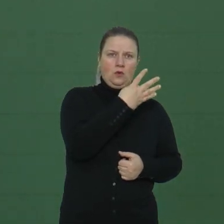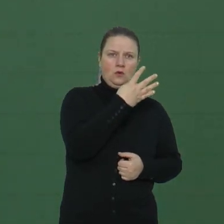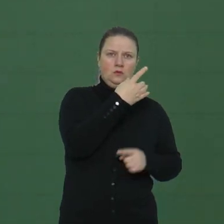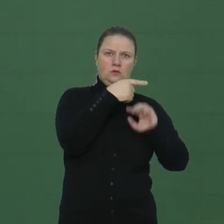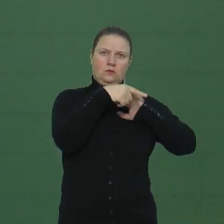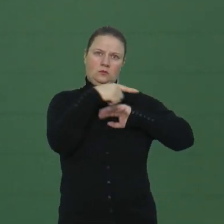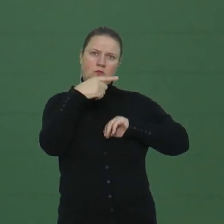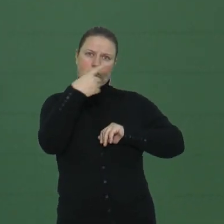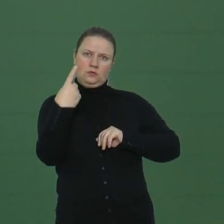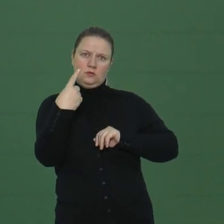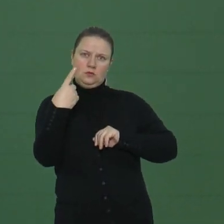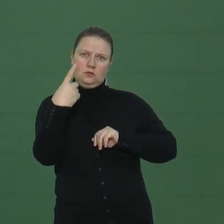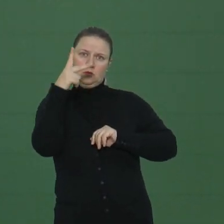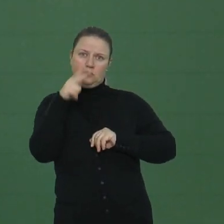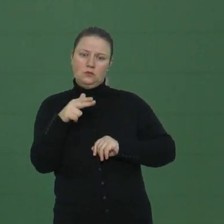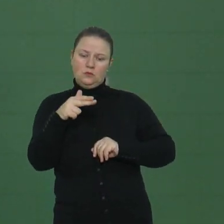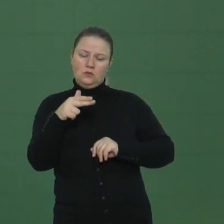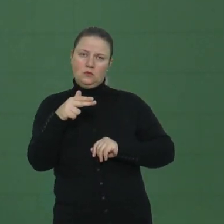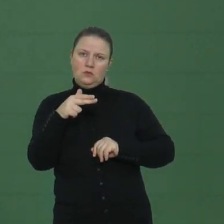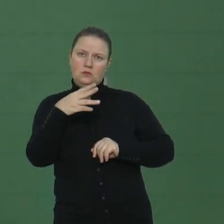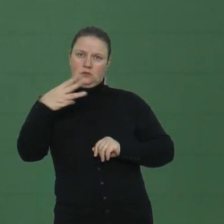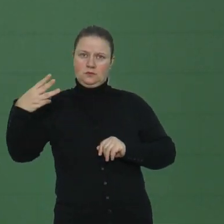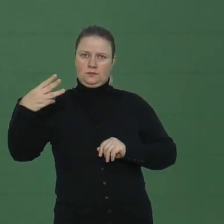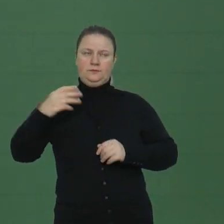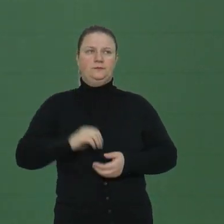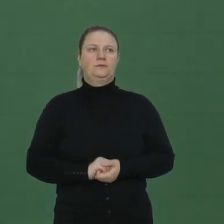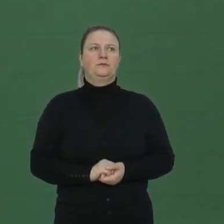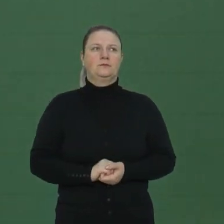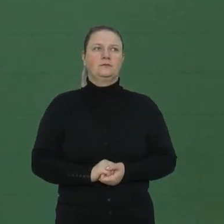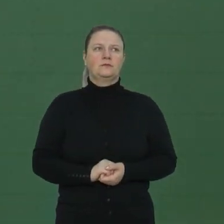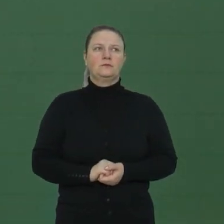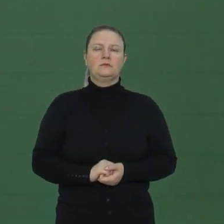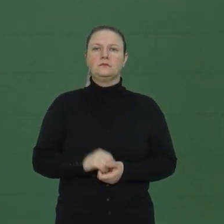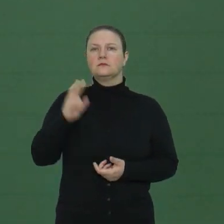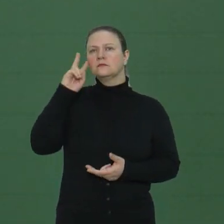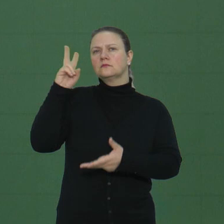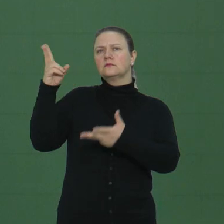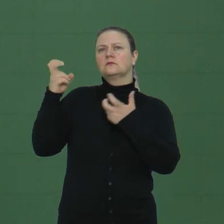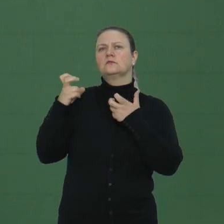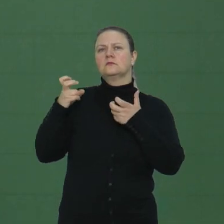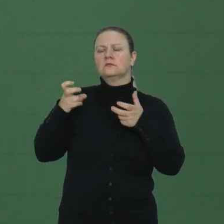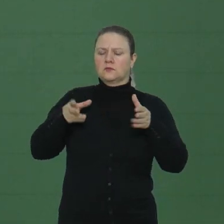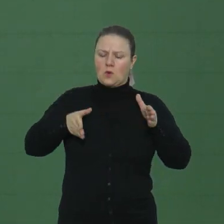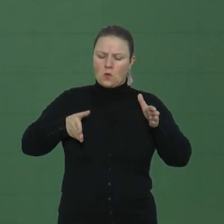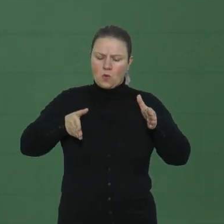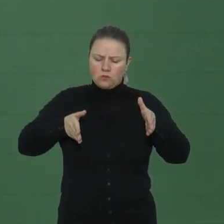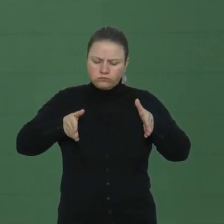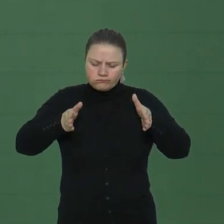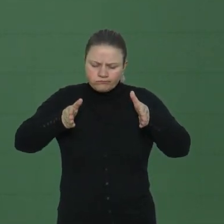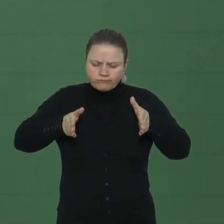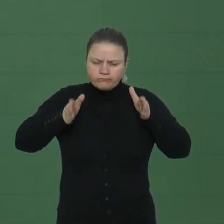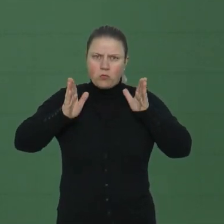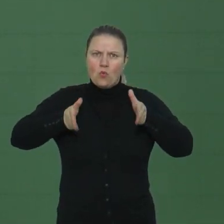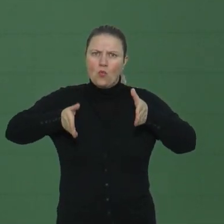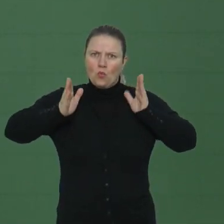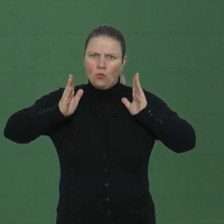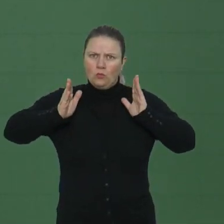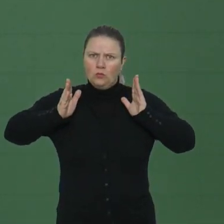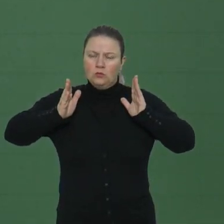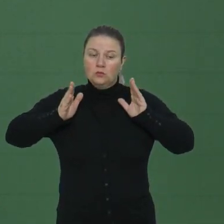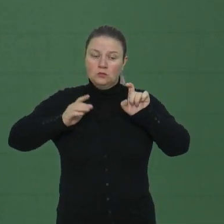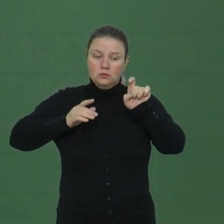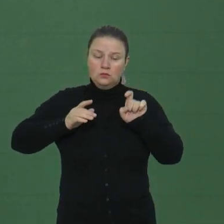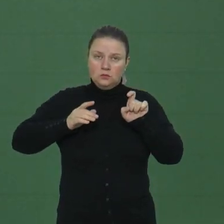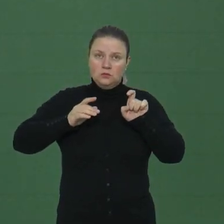1 mais 4, eu tenho o quê? O 5. Percebam onde que vai estar esse meu intervalo. O x tem que ser maior do que o